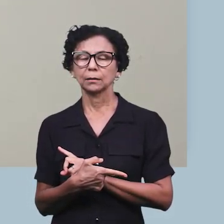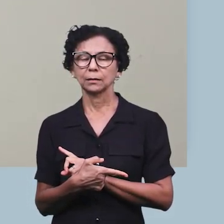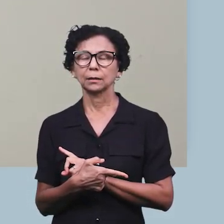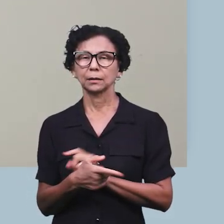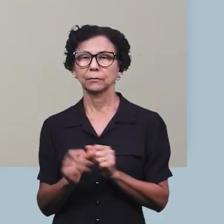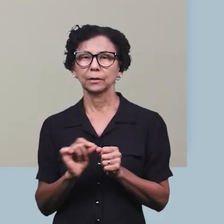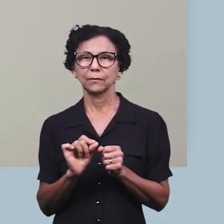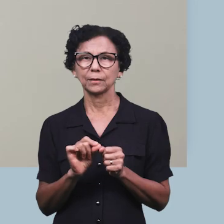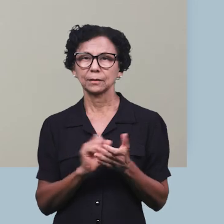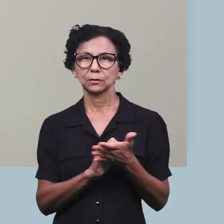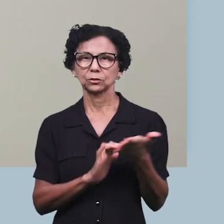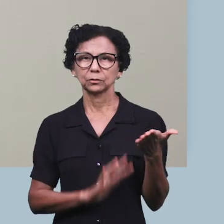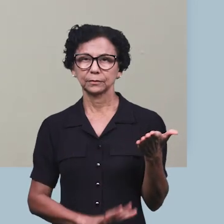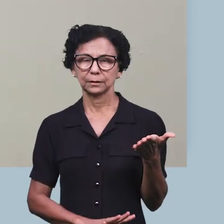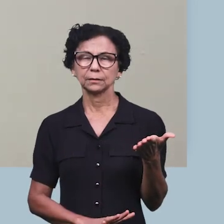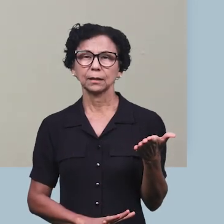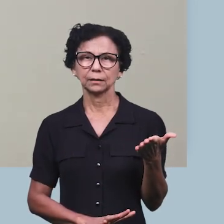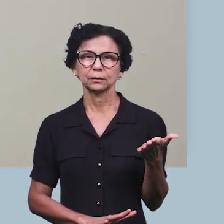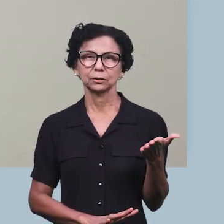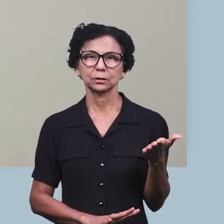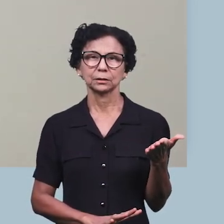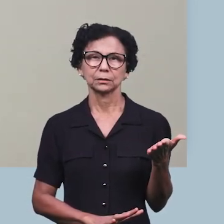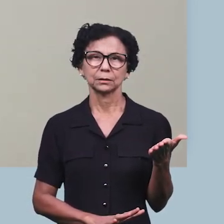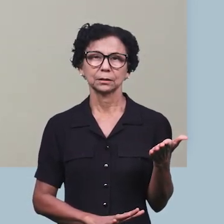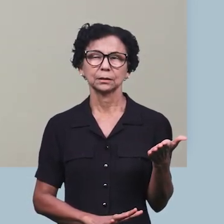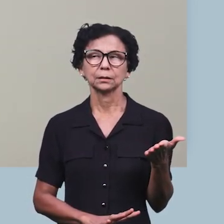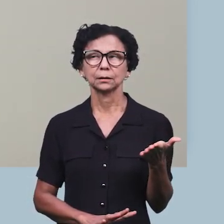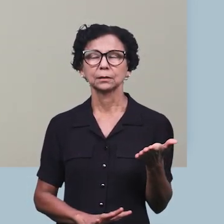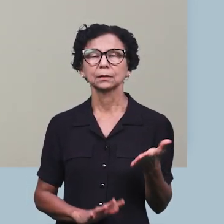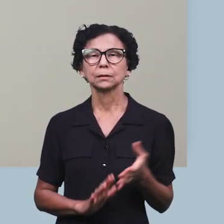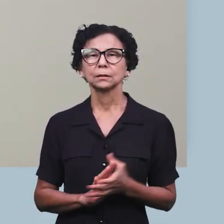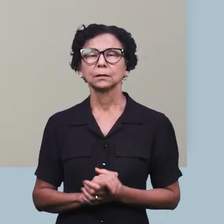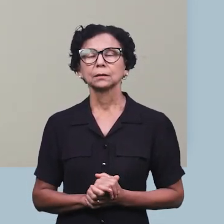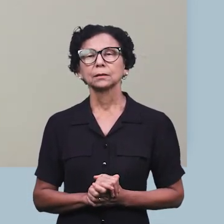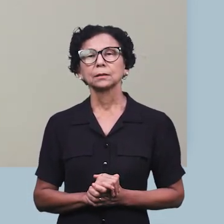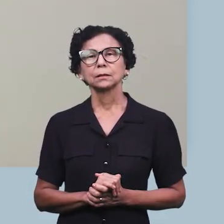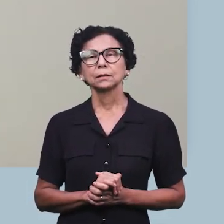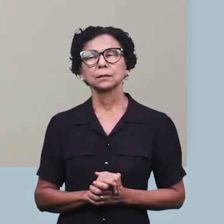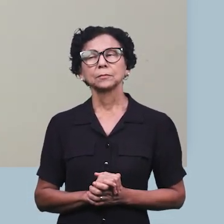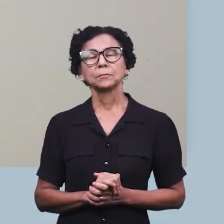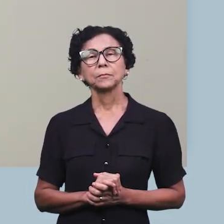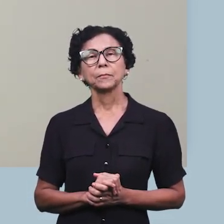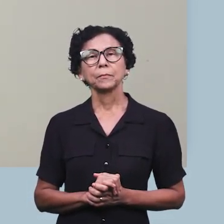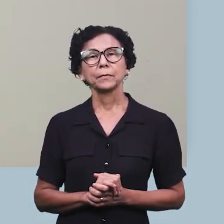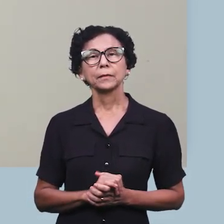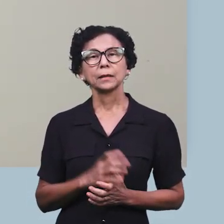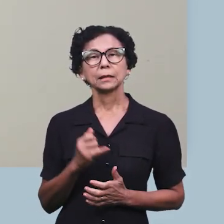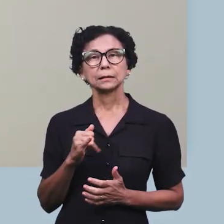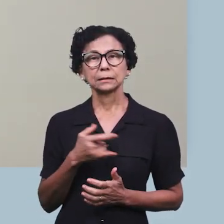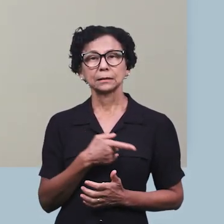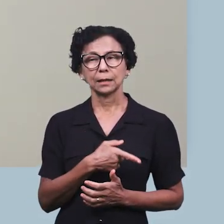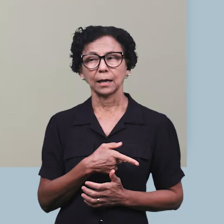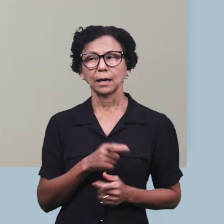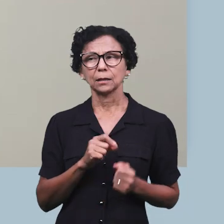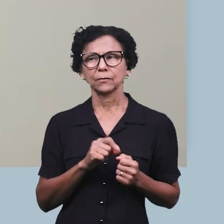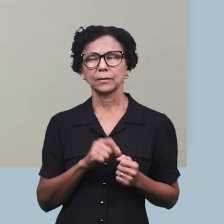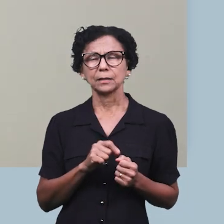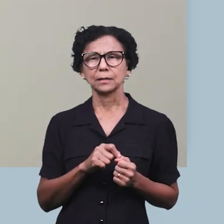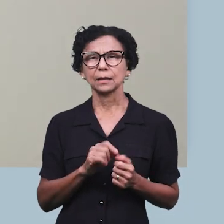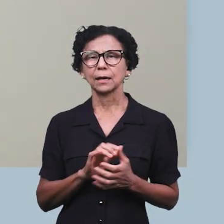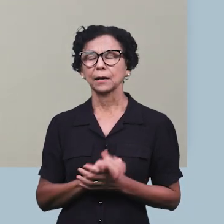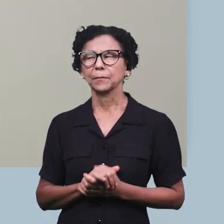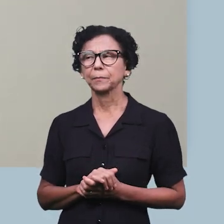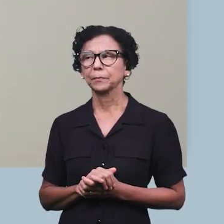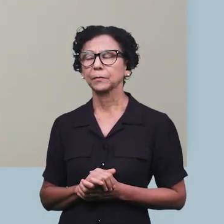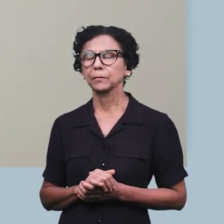você falou. E depois que acontecer isso, porque é bem provável que aconteça, converse com ela e pergunte: